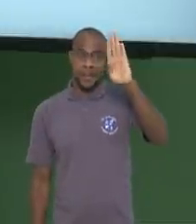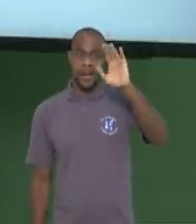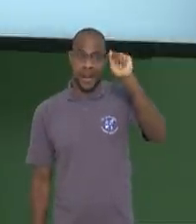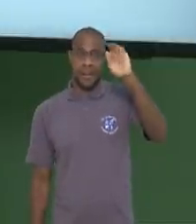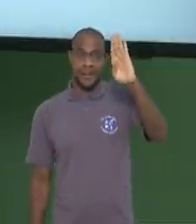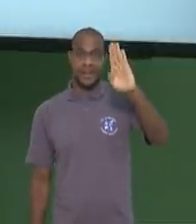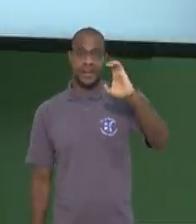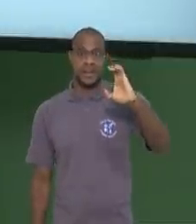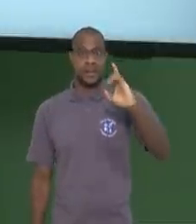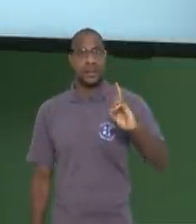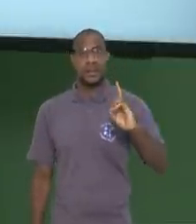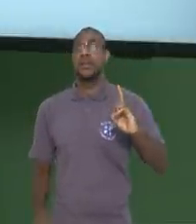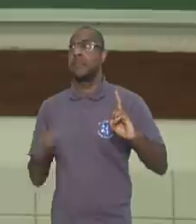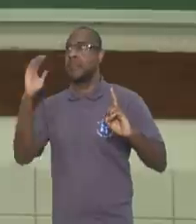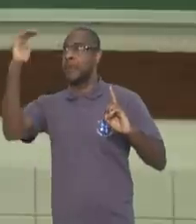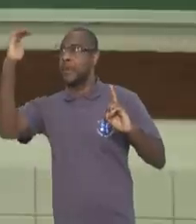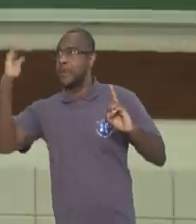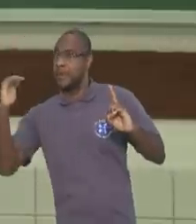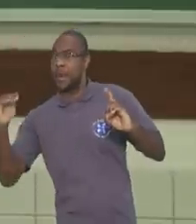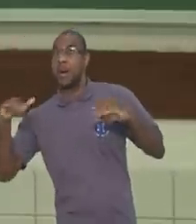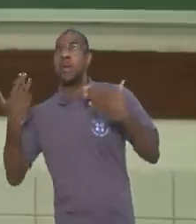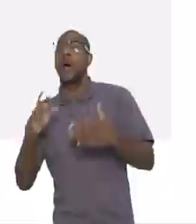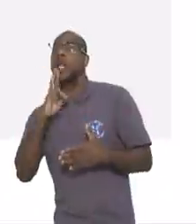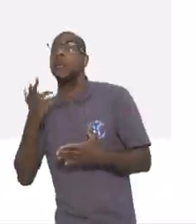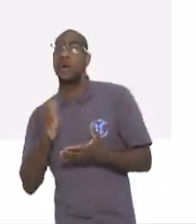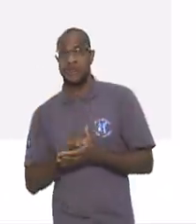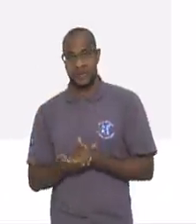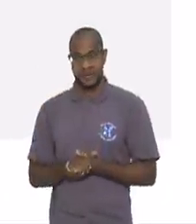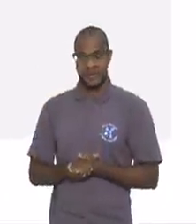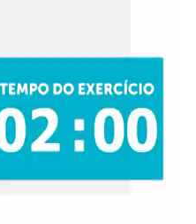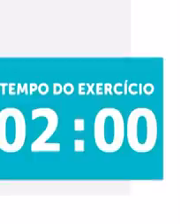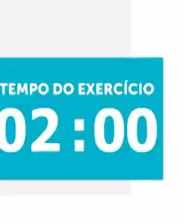ou letra D, células-tronco embrionárias.